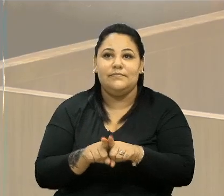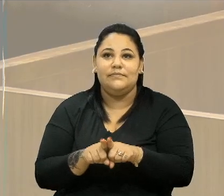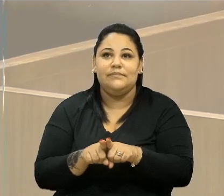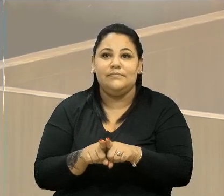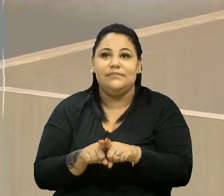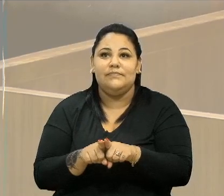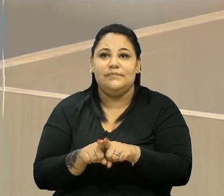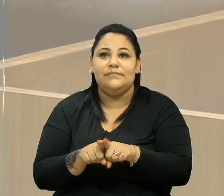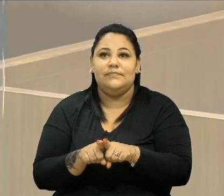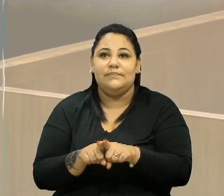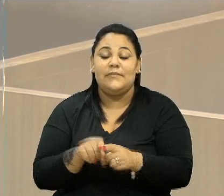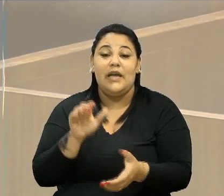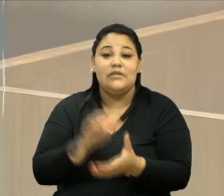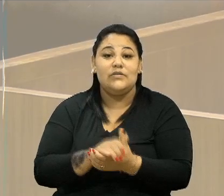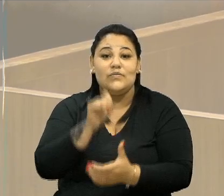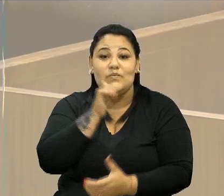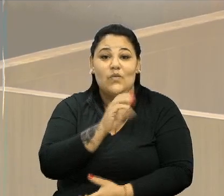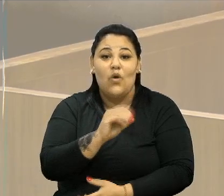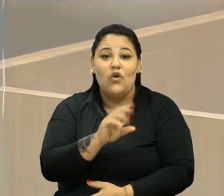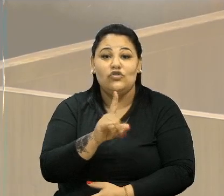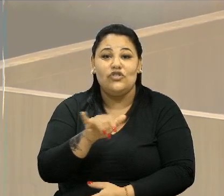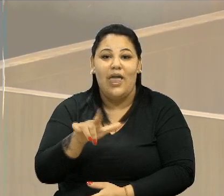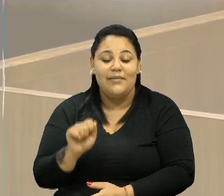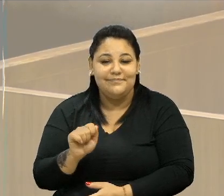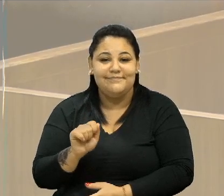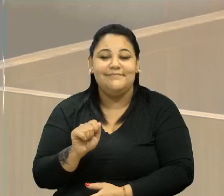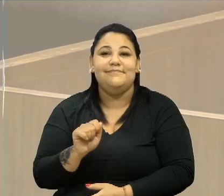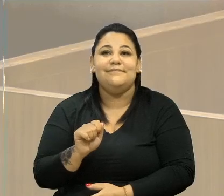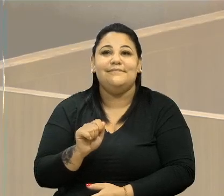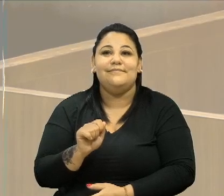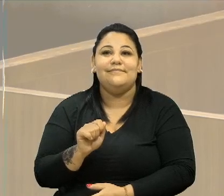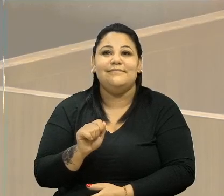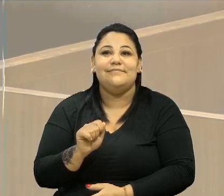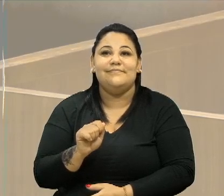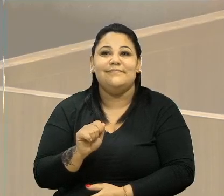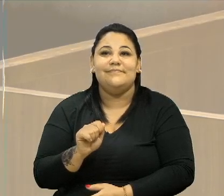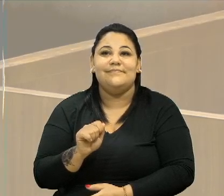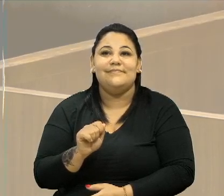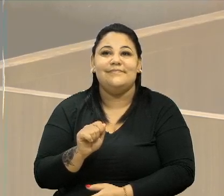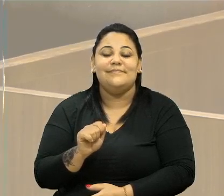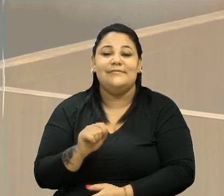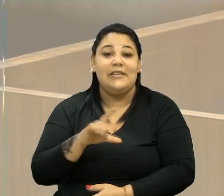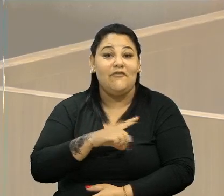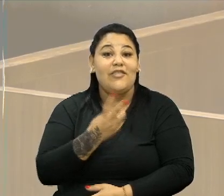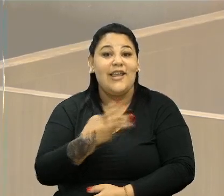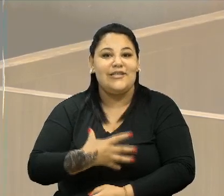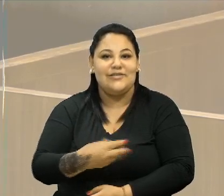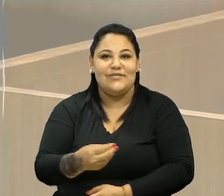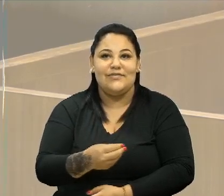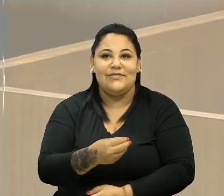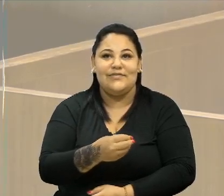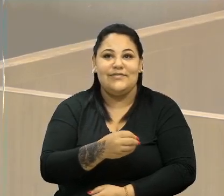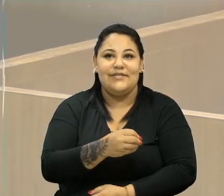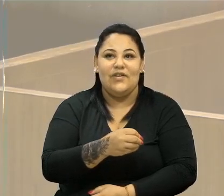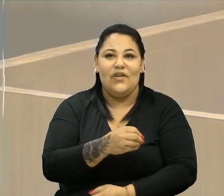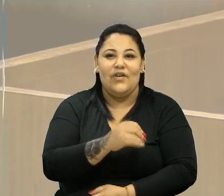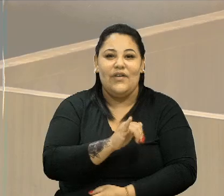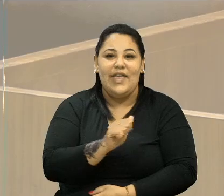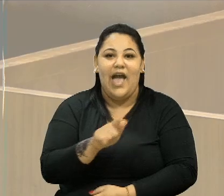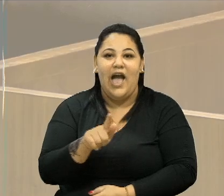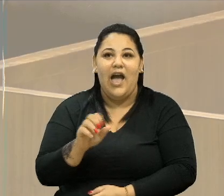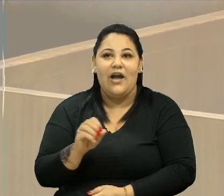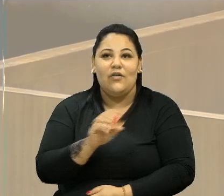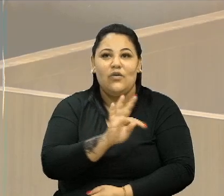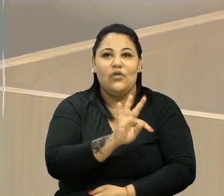Capelli, casou-se com Odila Paese Savariz. Da união nasceram 3 filhos, Tiago,